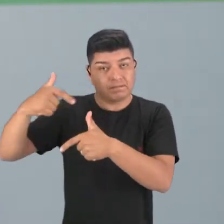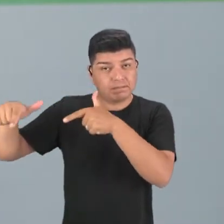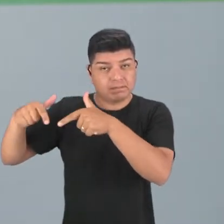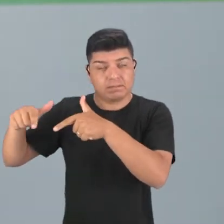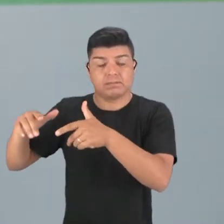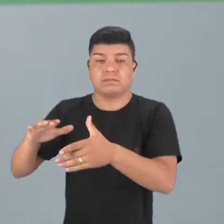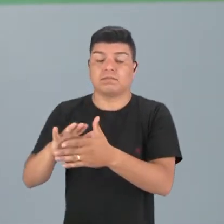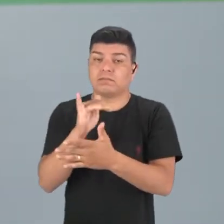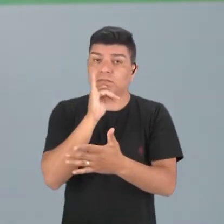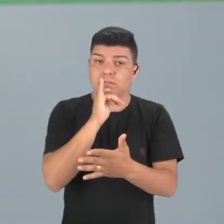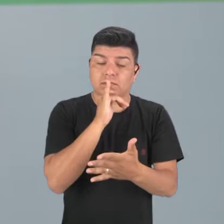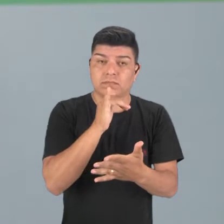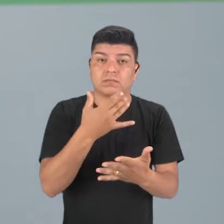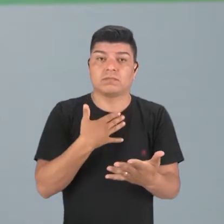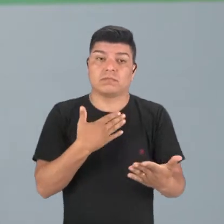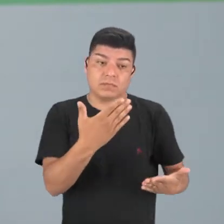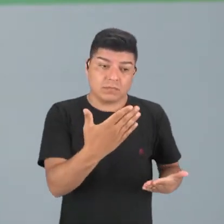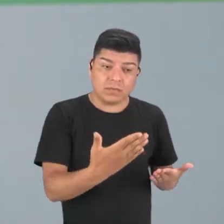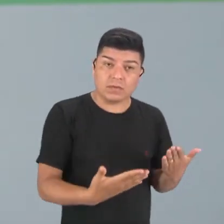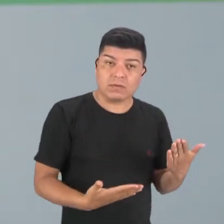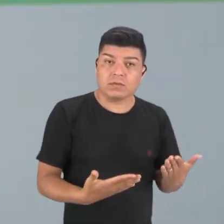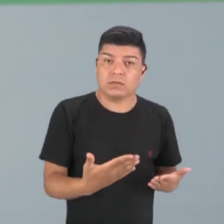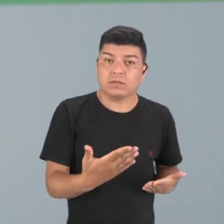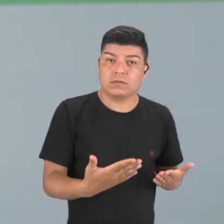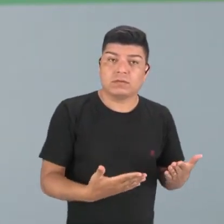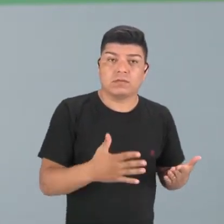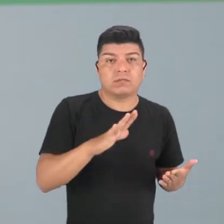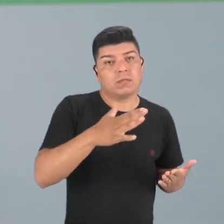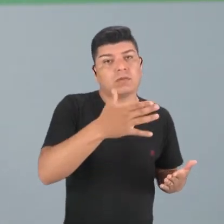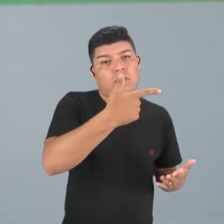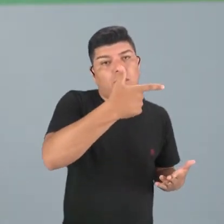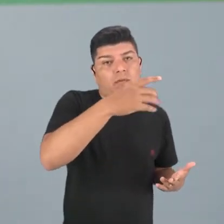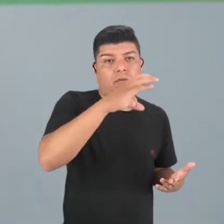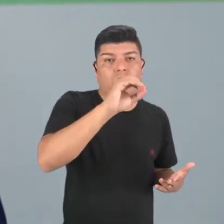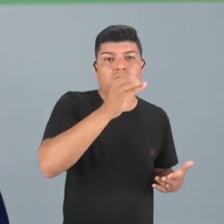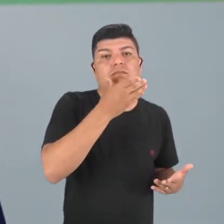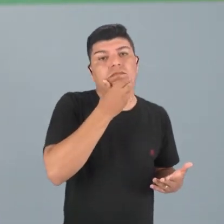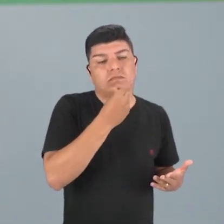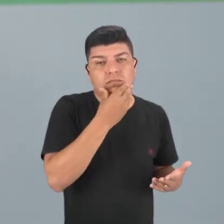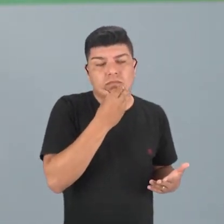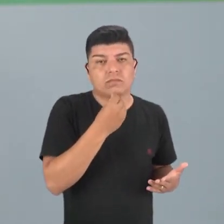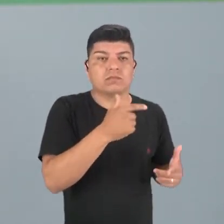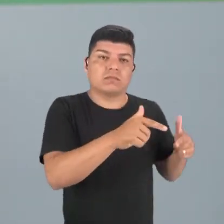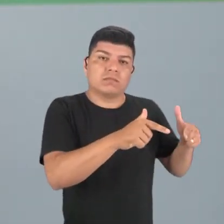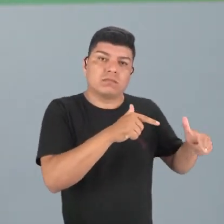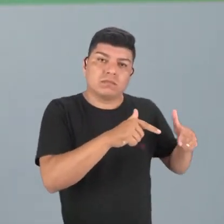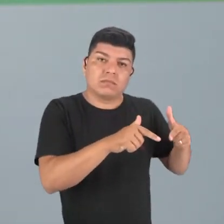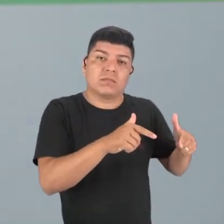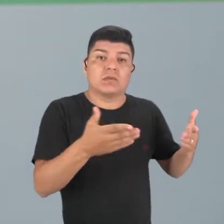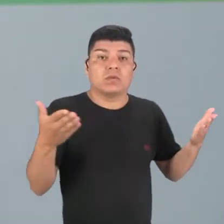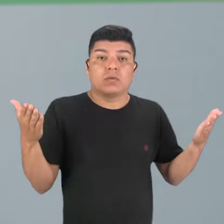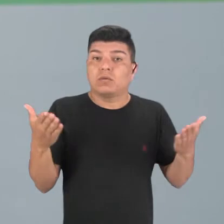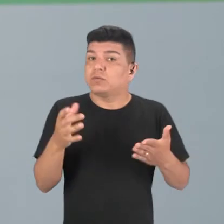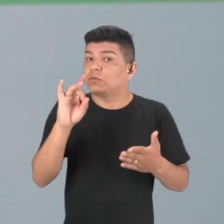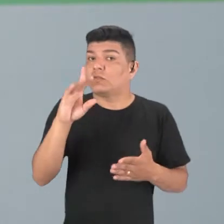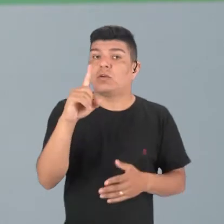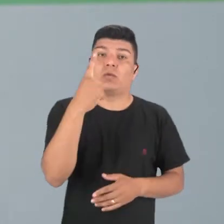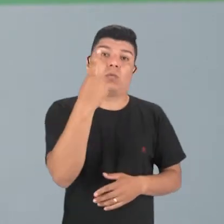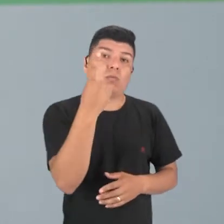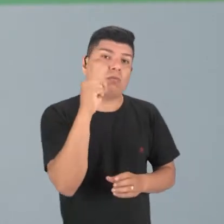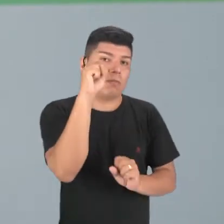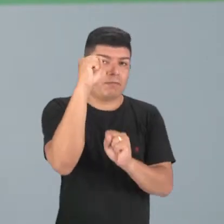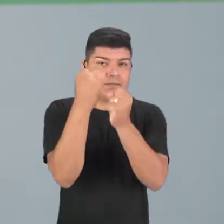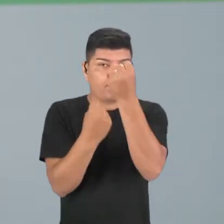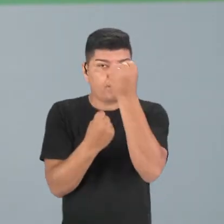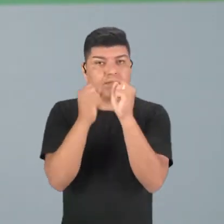Por exemplo, um serviço que era feito por 20 homens. Em algumas situações, hoje em dia, é feito por uma máquina e